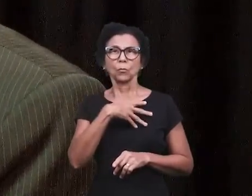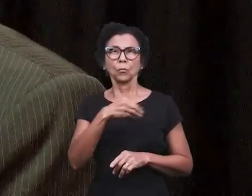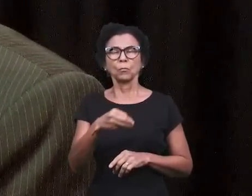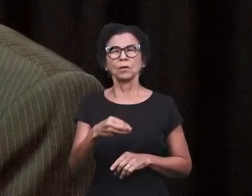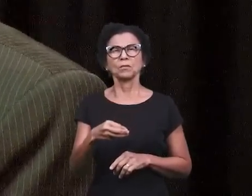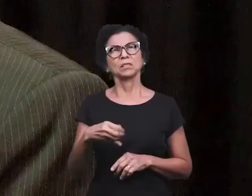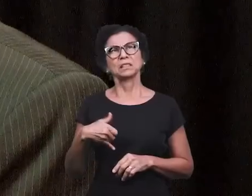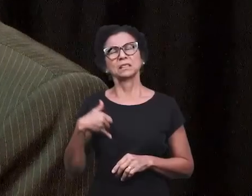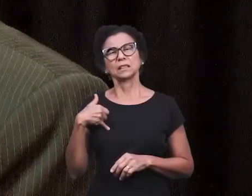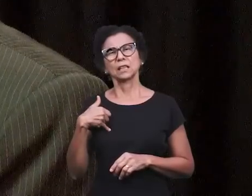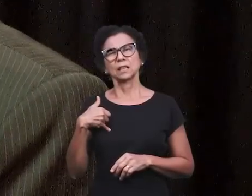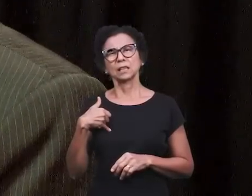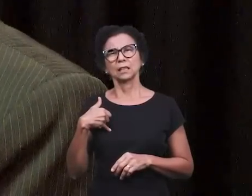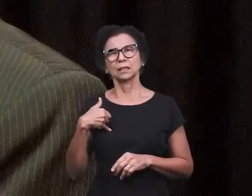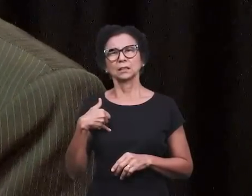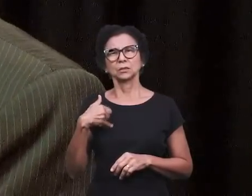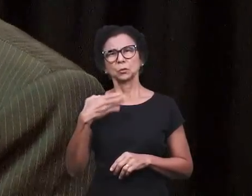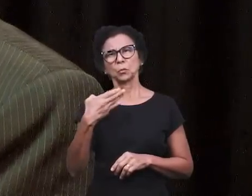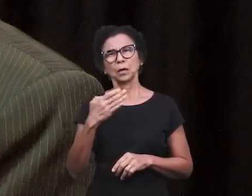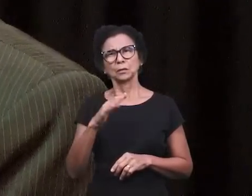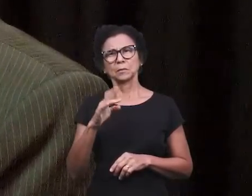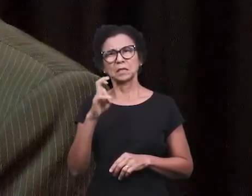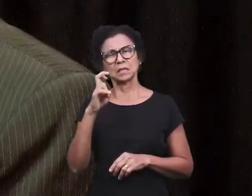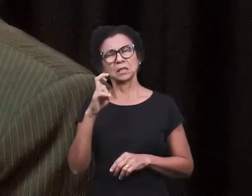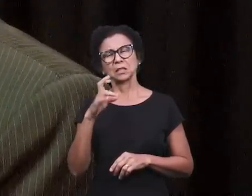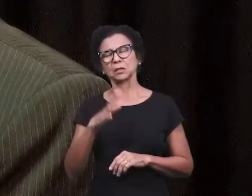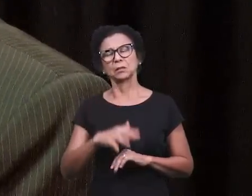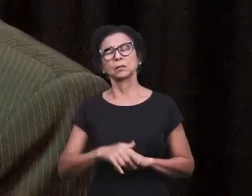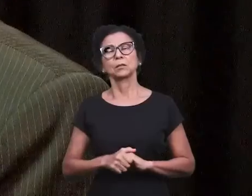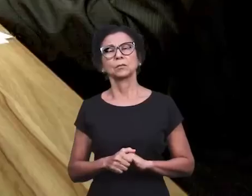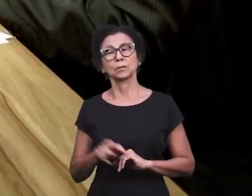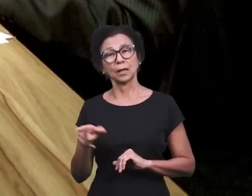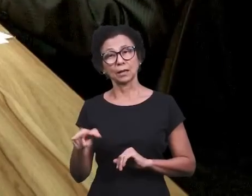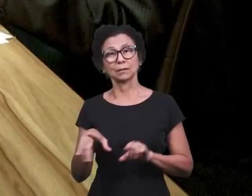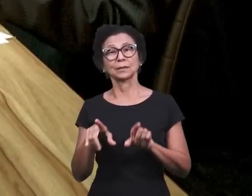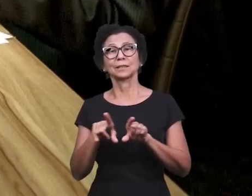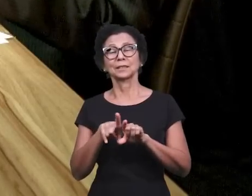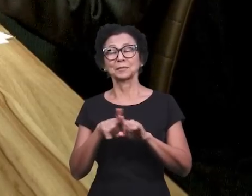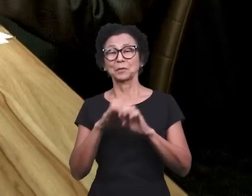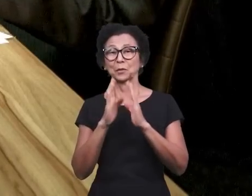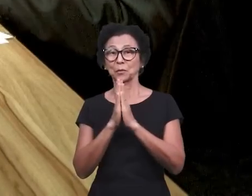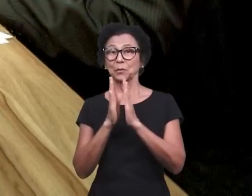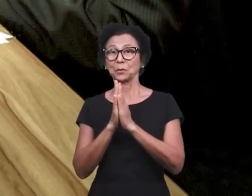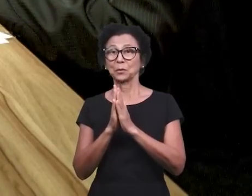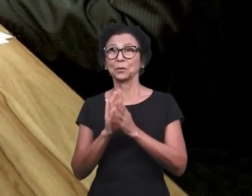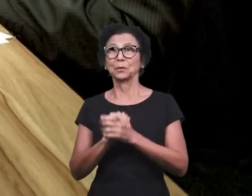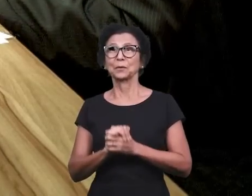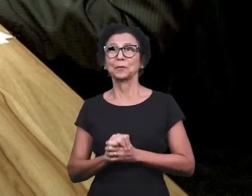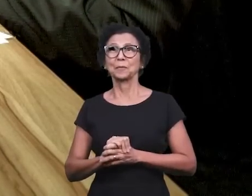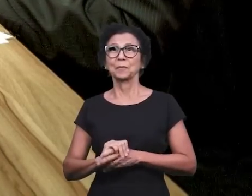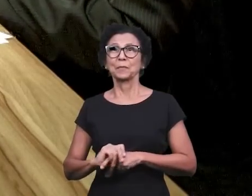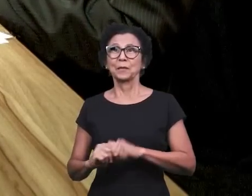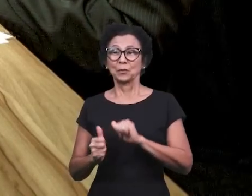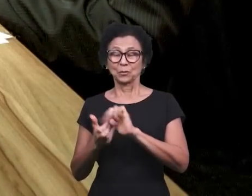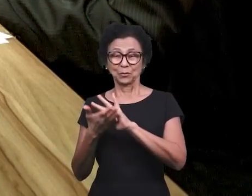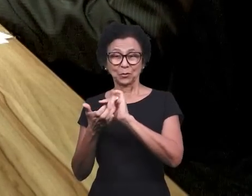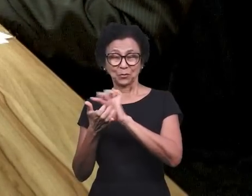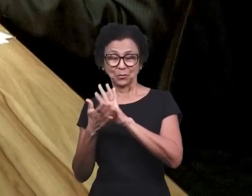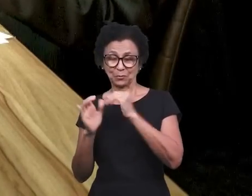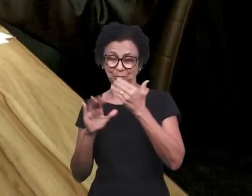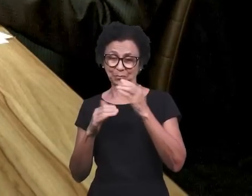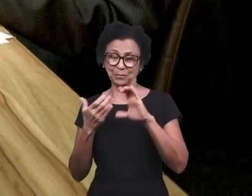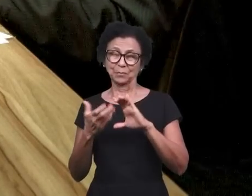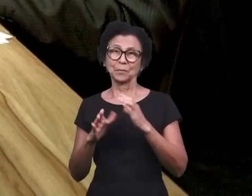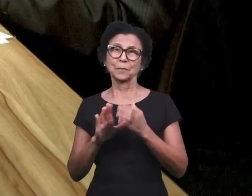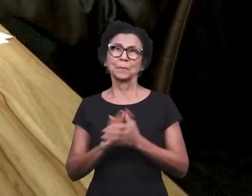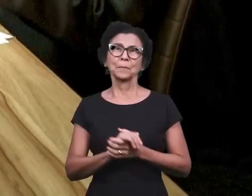seus 4, 5 anos de idade, então ela já usava os recursos também, né? O louvor era o recurso que ela usava. Sim. Mas a